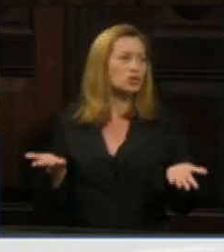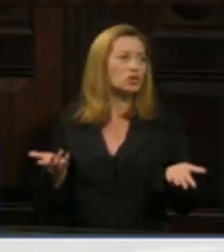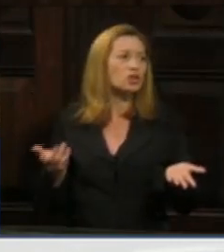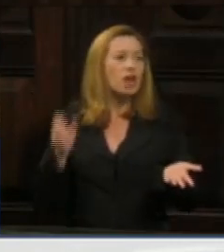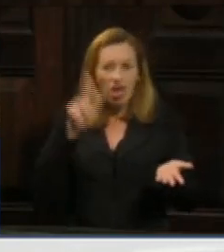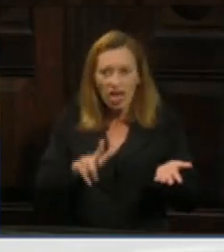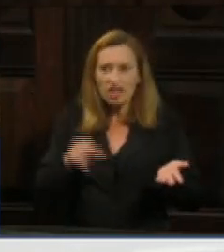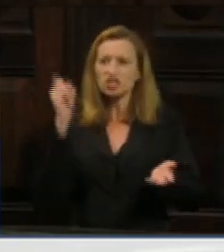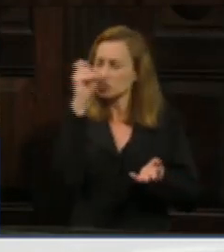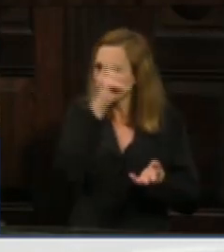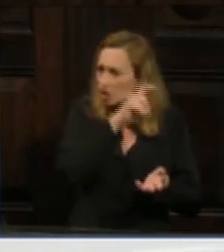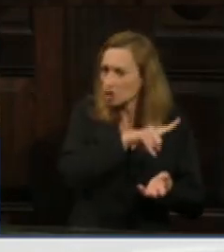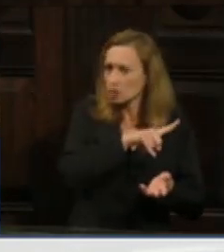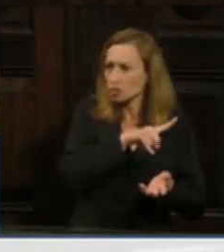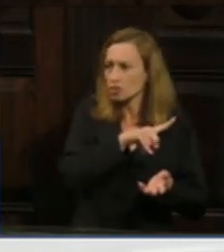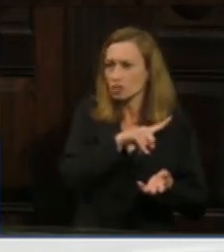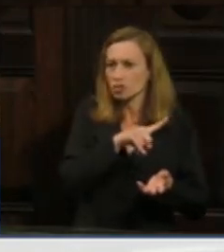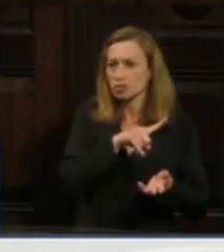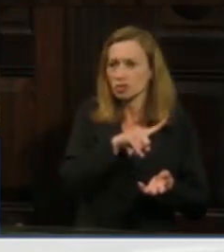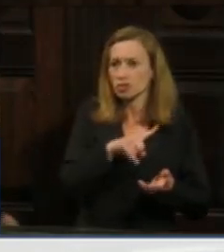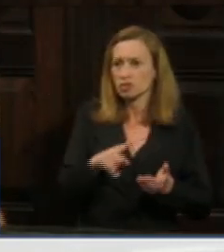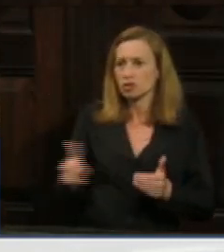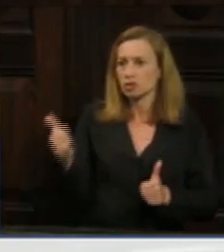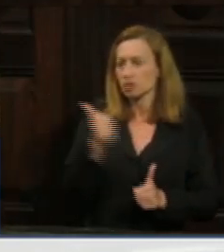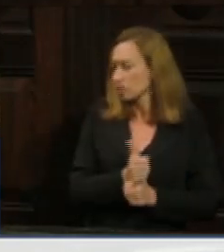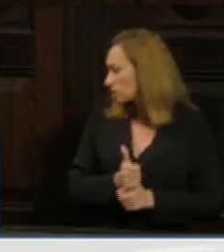de criminalização